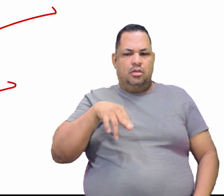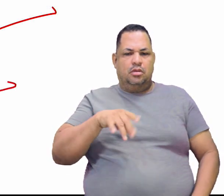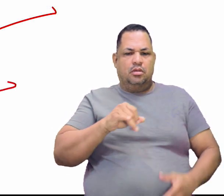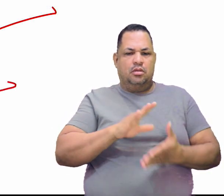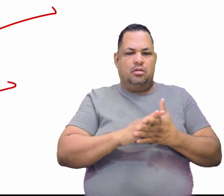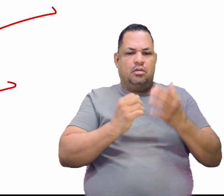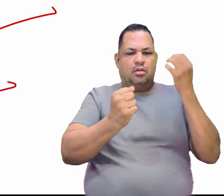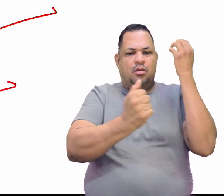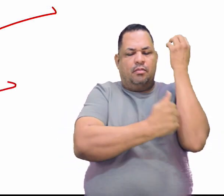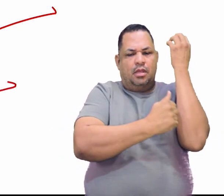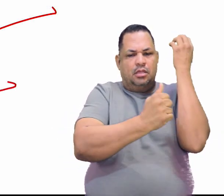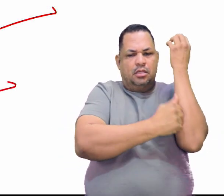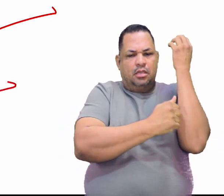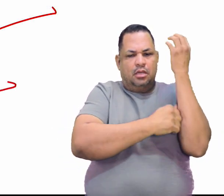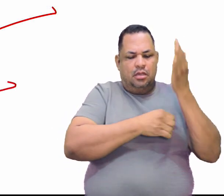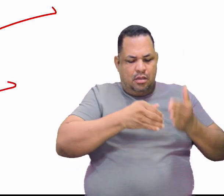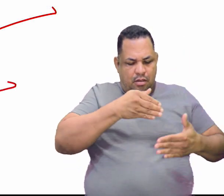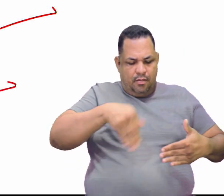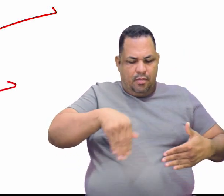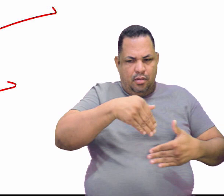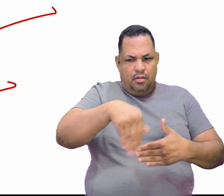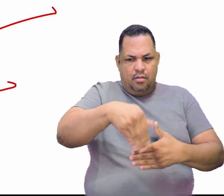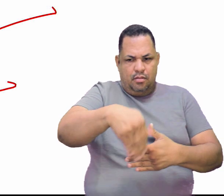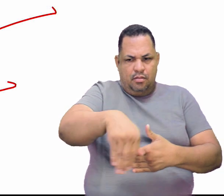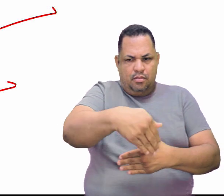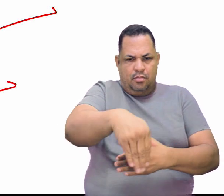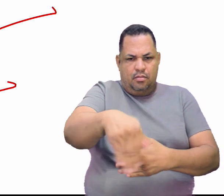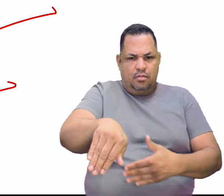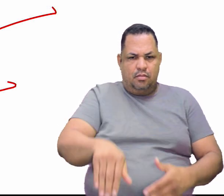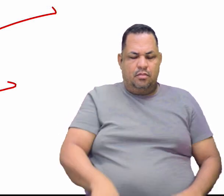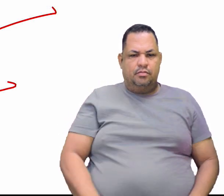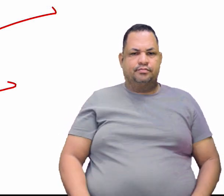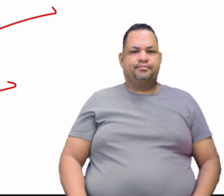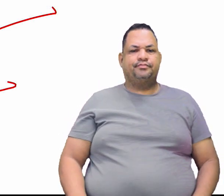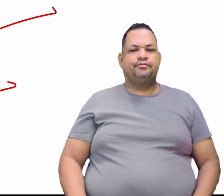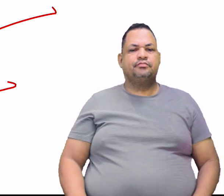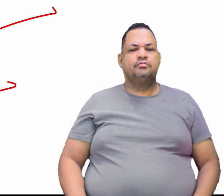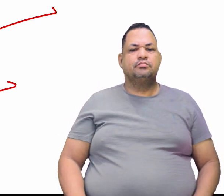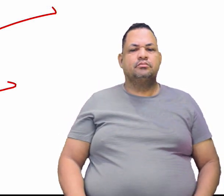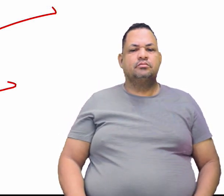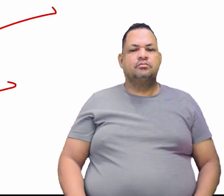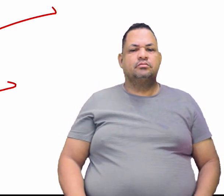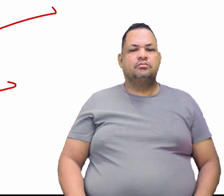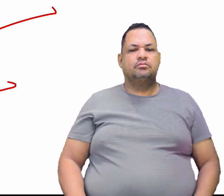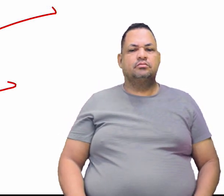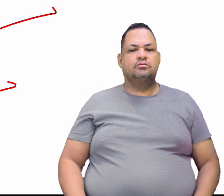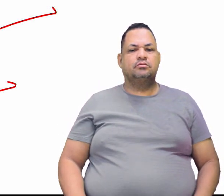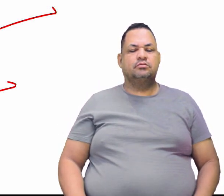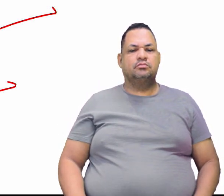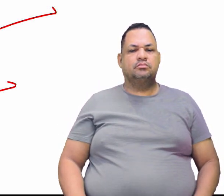dormente, a locomotiva, com as linhas aqui embaixo, e aqui os vagões.